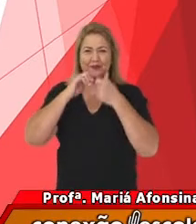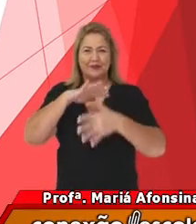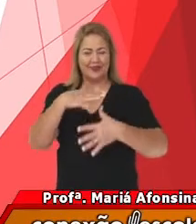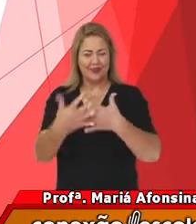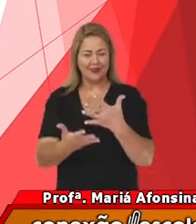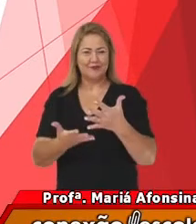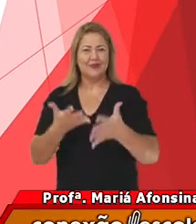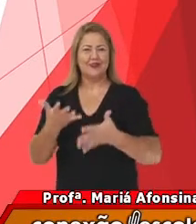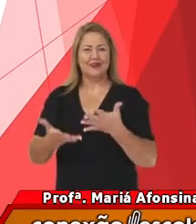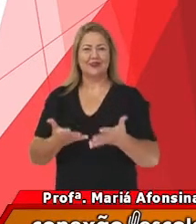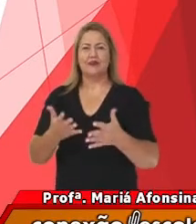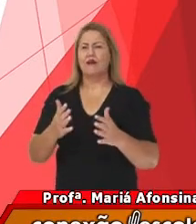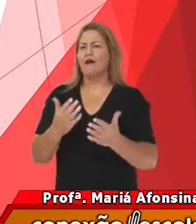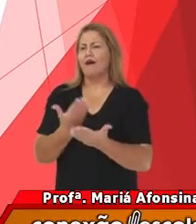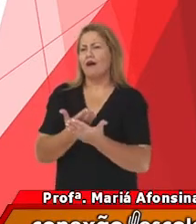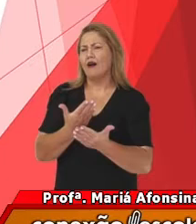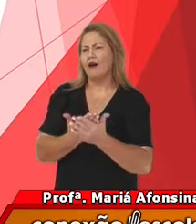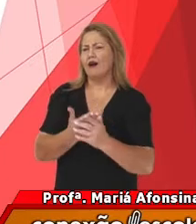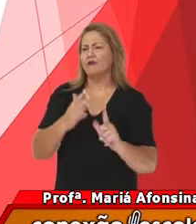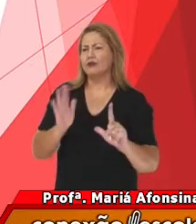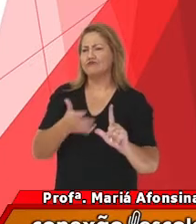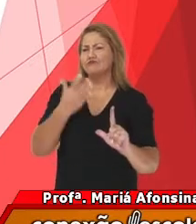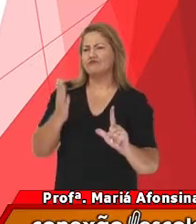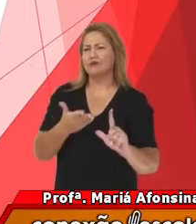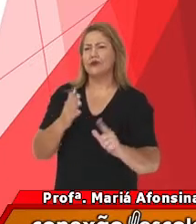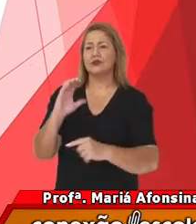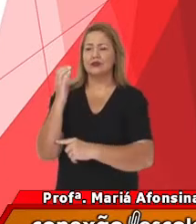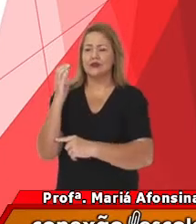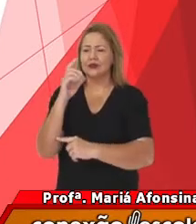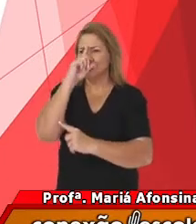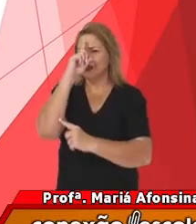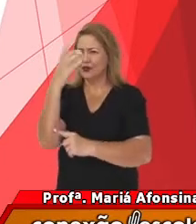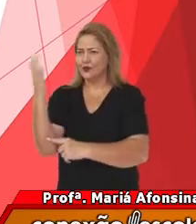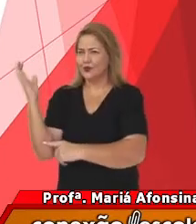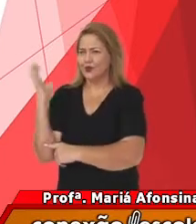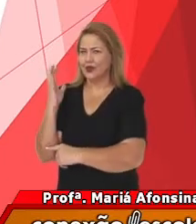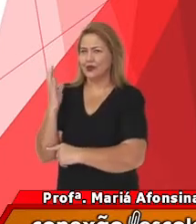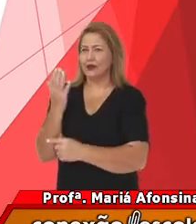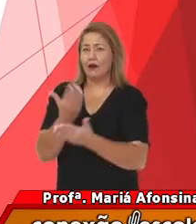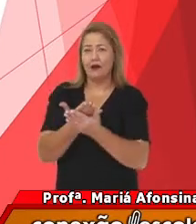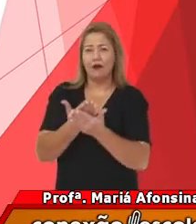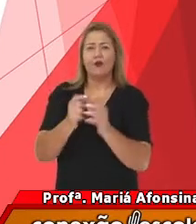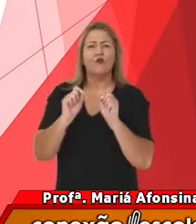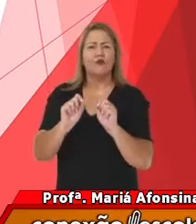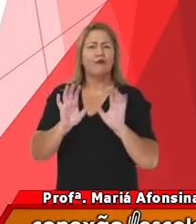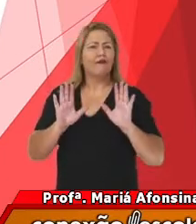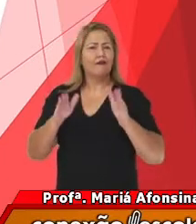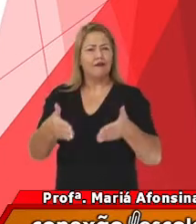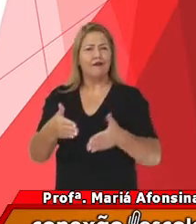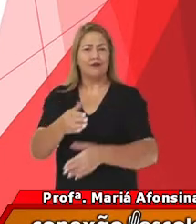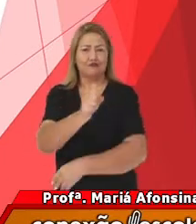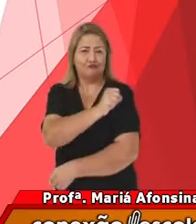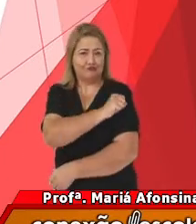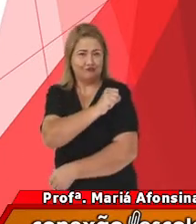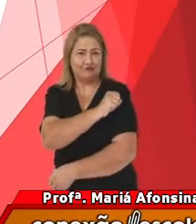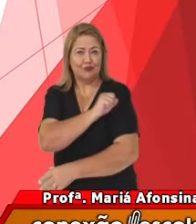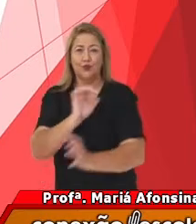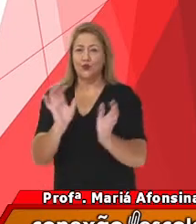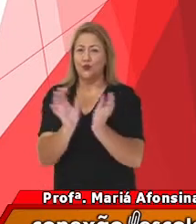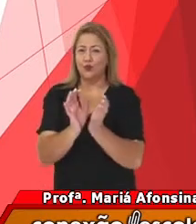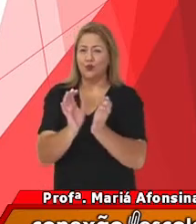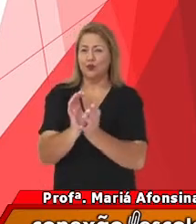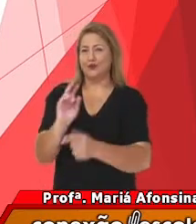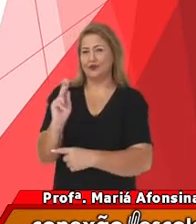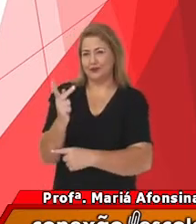a videoaula de Ciências da Natureza de hoje. Essa videoaula é para os educandos do 8º ano, do